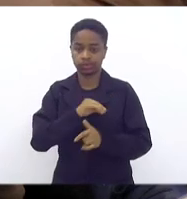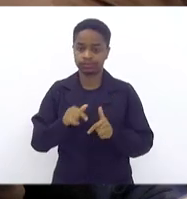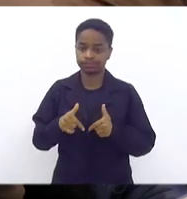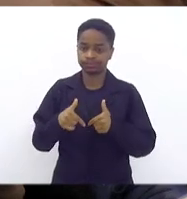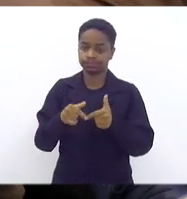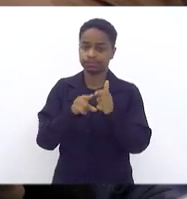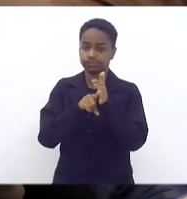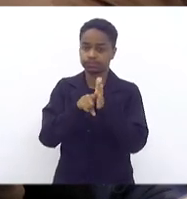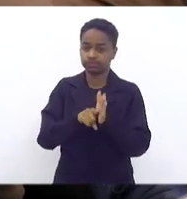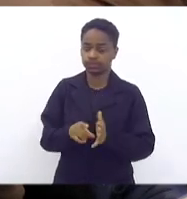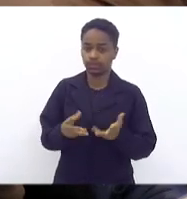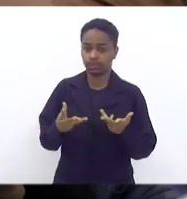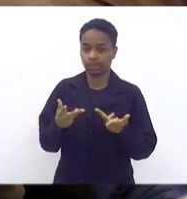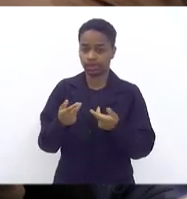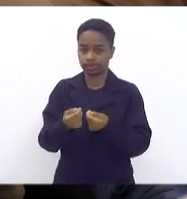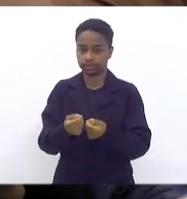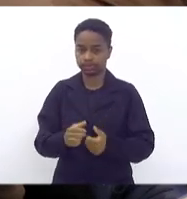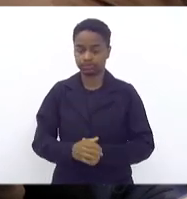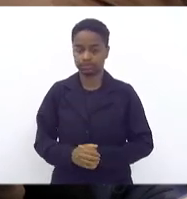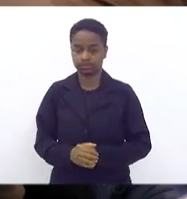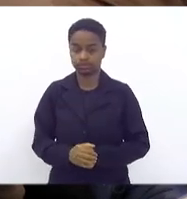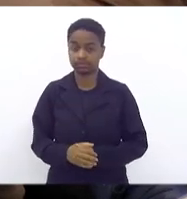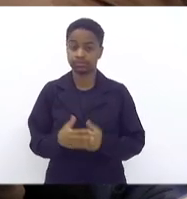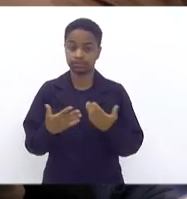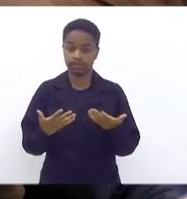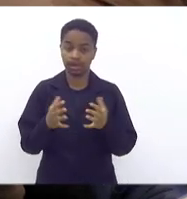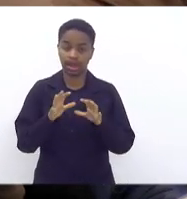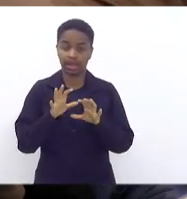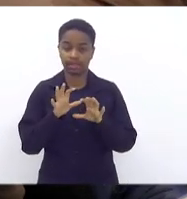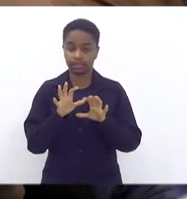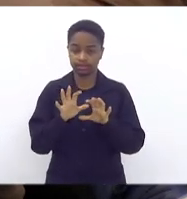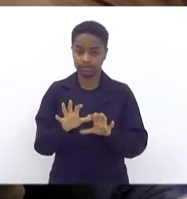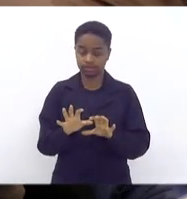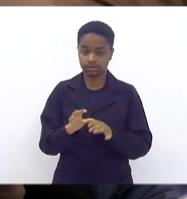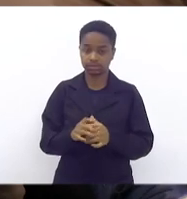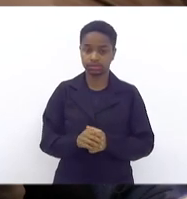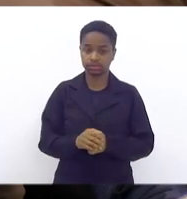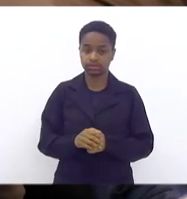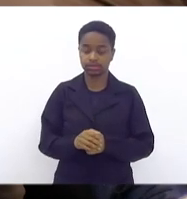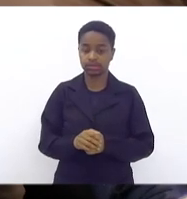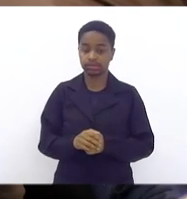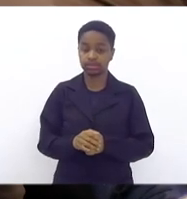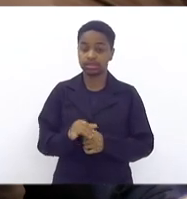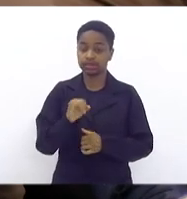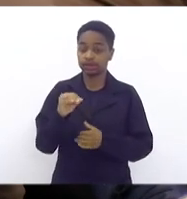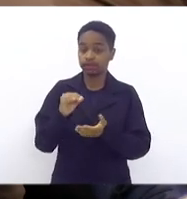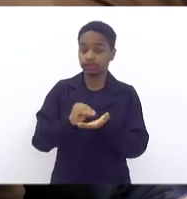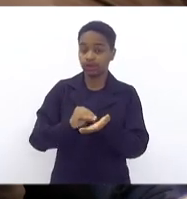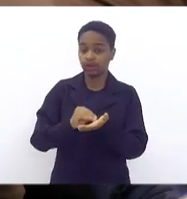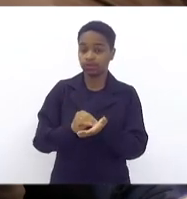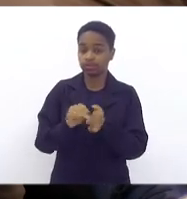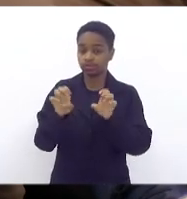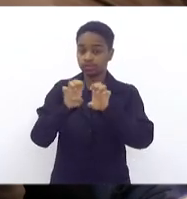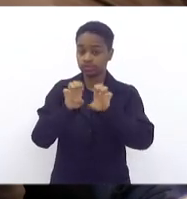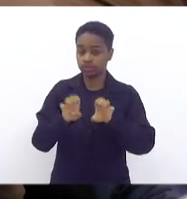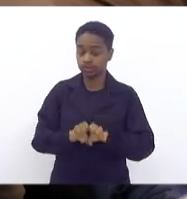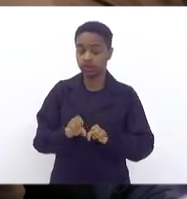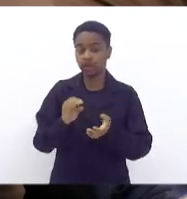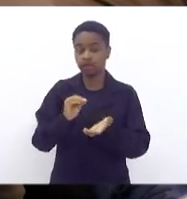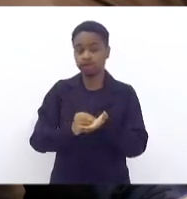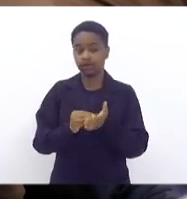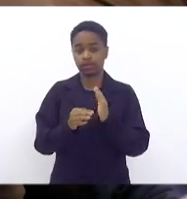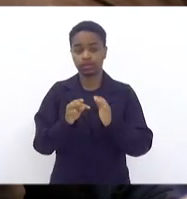investigação de qualidade e nesse sentido a a quando falta estrutura quando falta acesso à